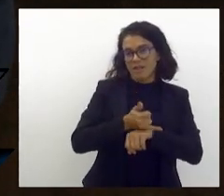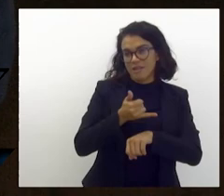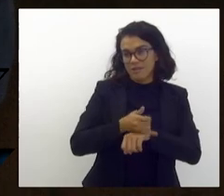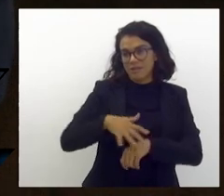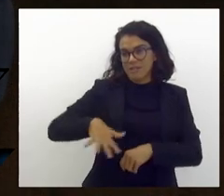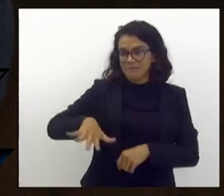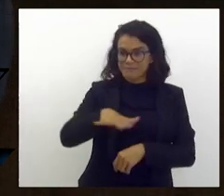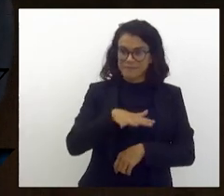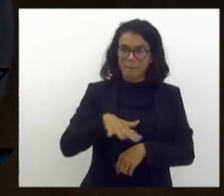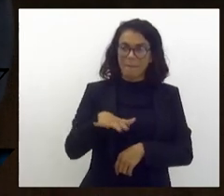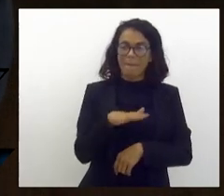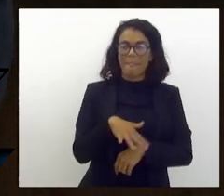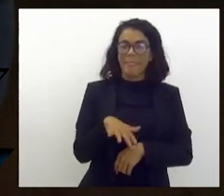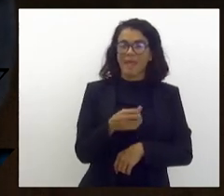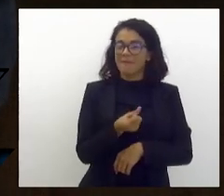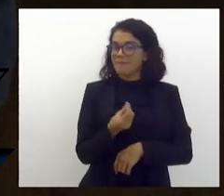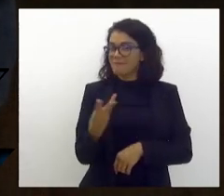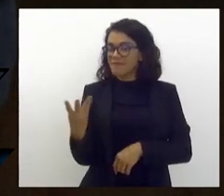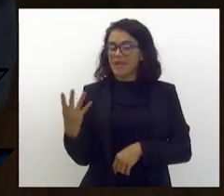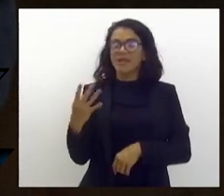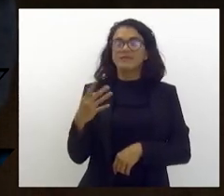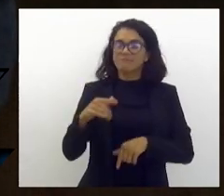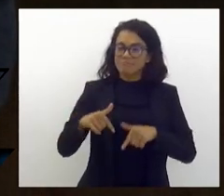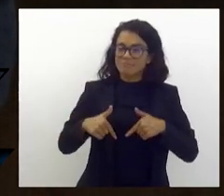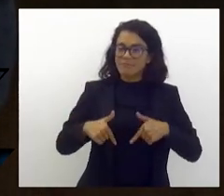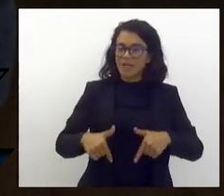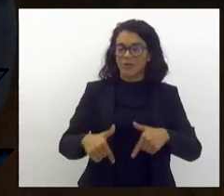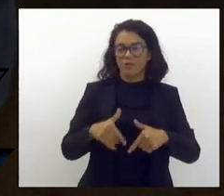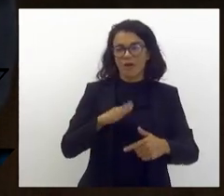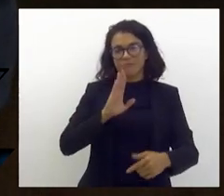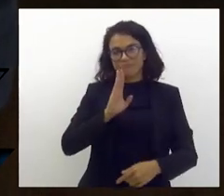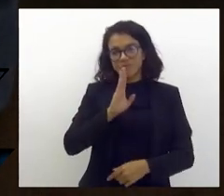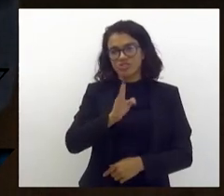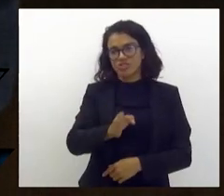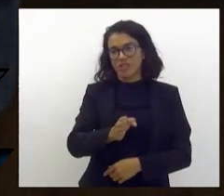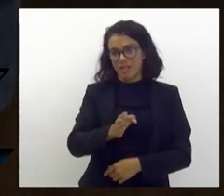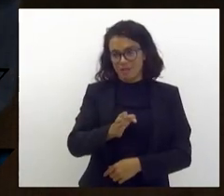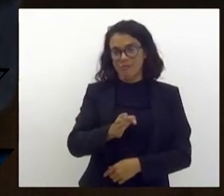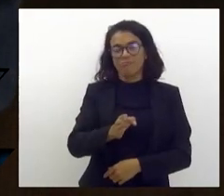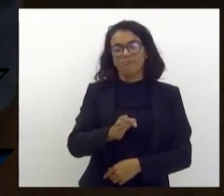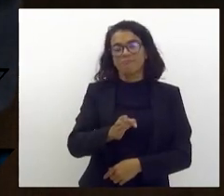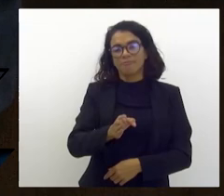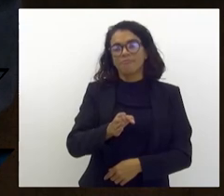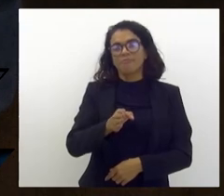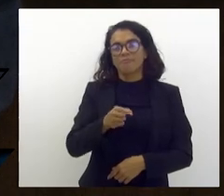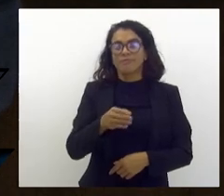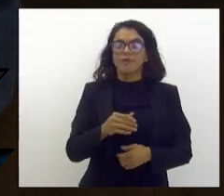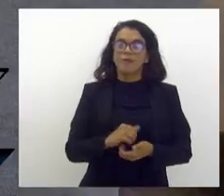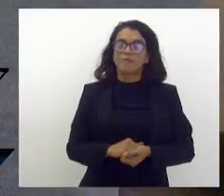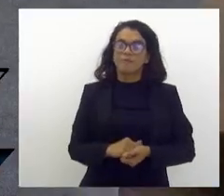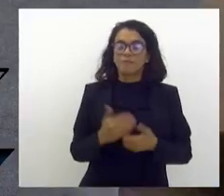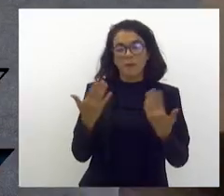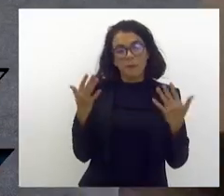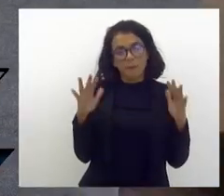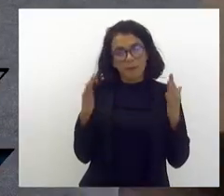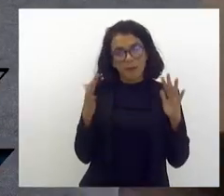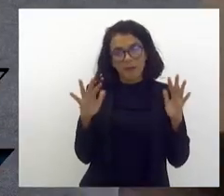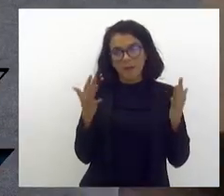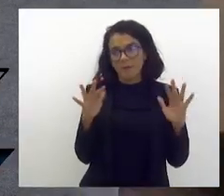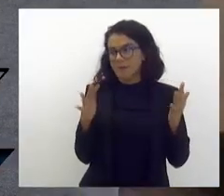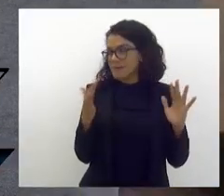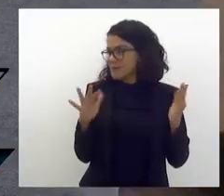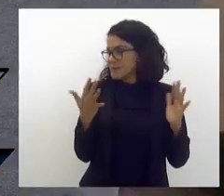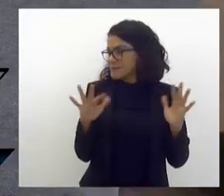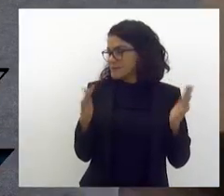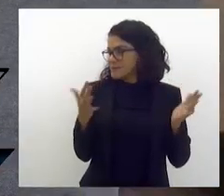que muitos atuaram de forma direta nesse processo de construção com Dom Valdir. Então, parabéns pela